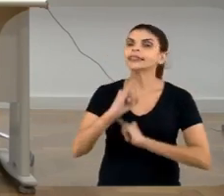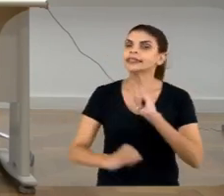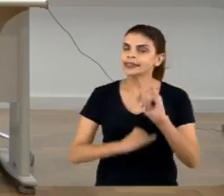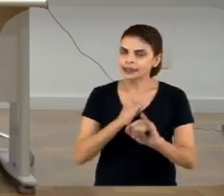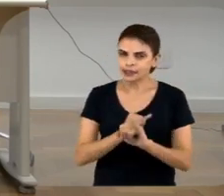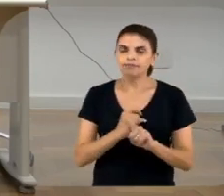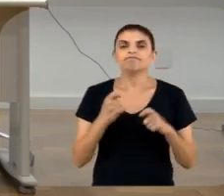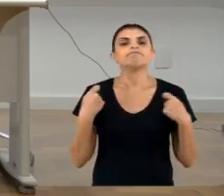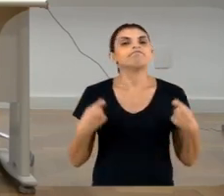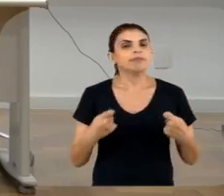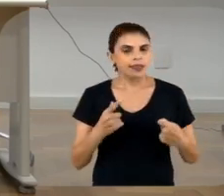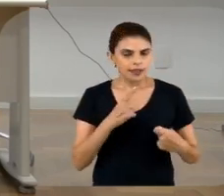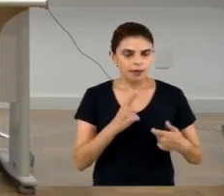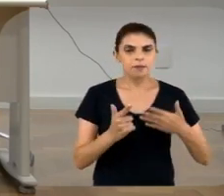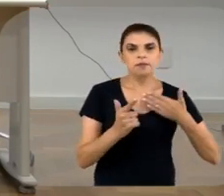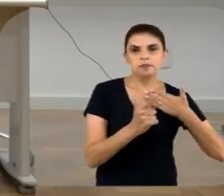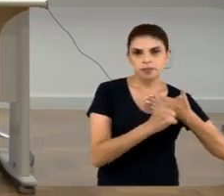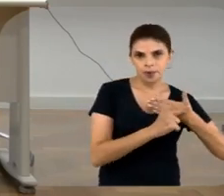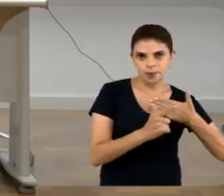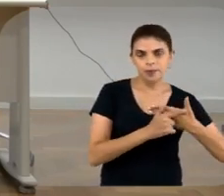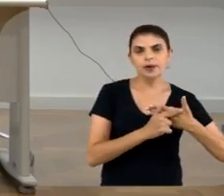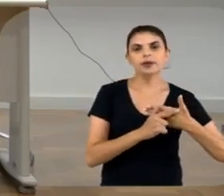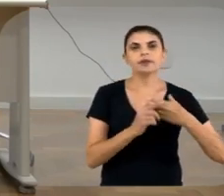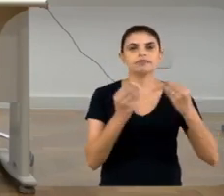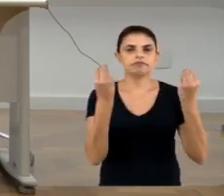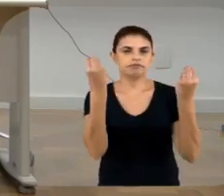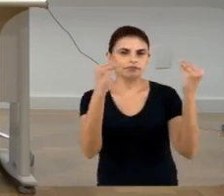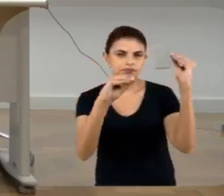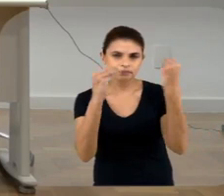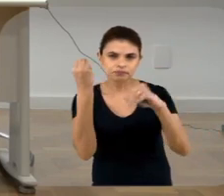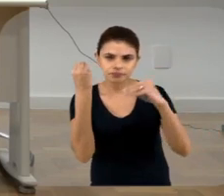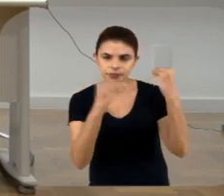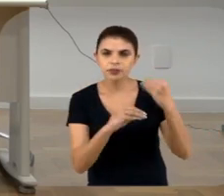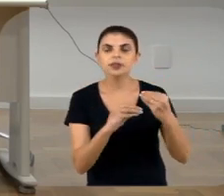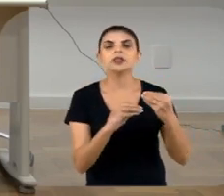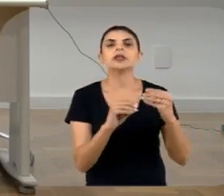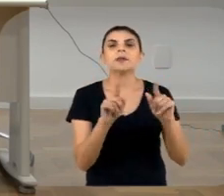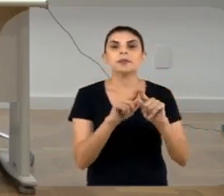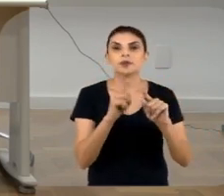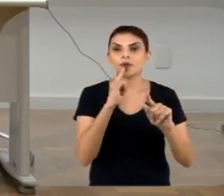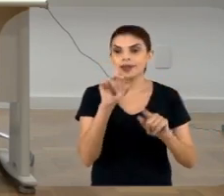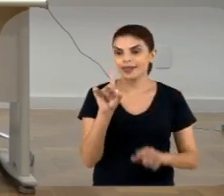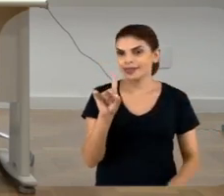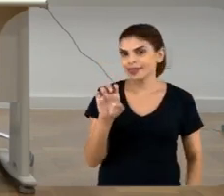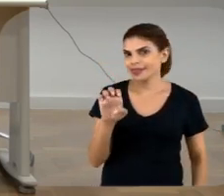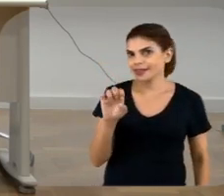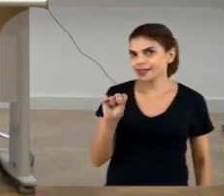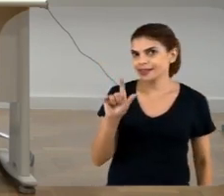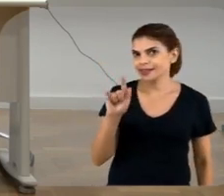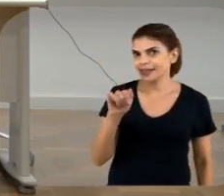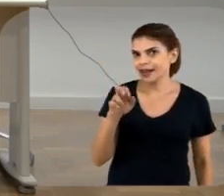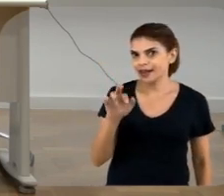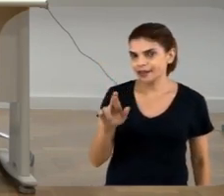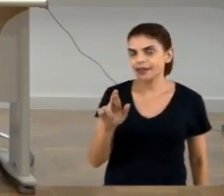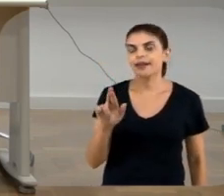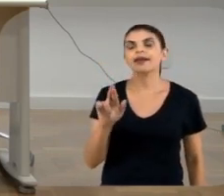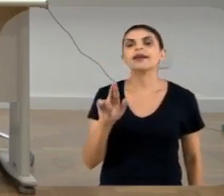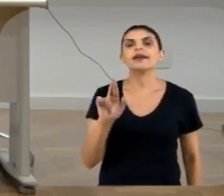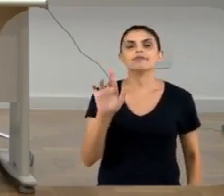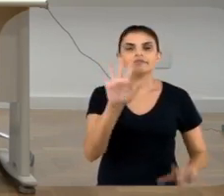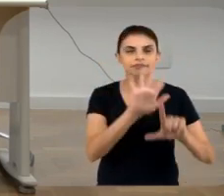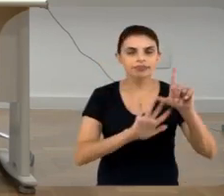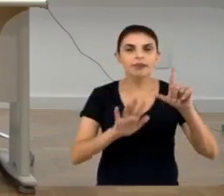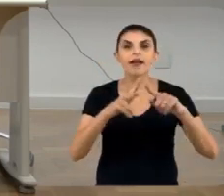né? A gente vai ter ali o papel da ADE, junto com o designer gráfico também, tem o